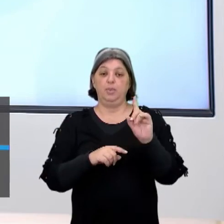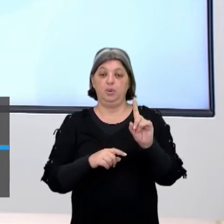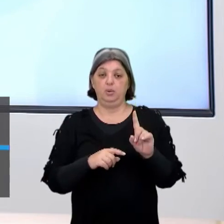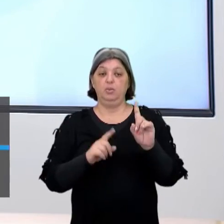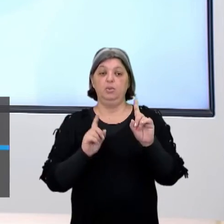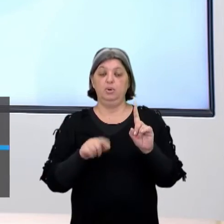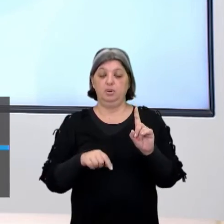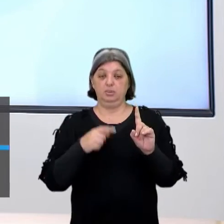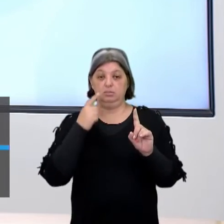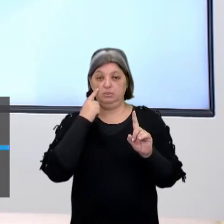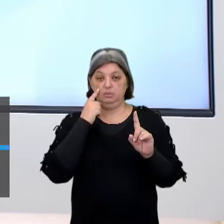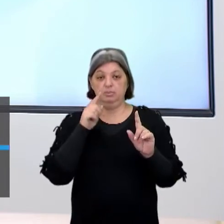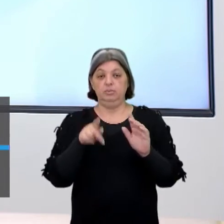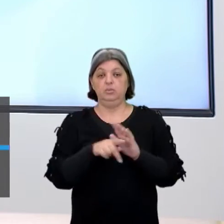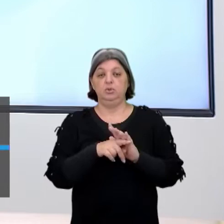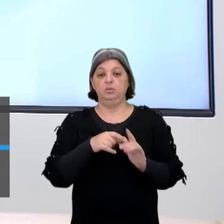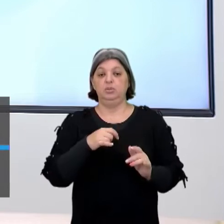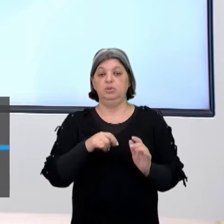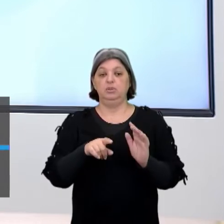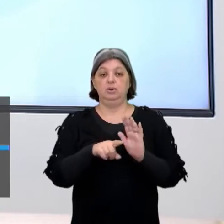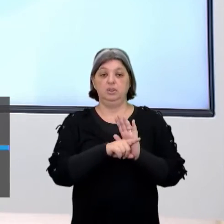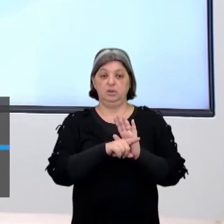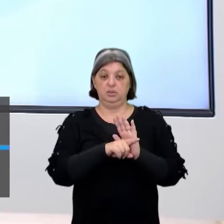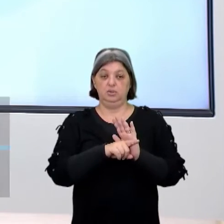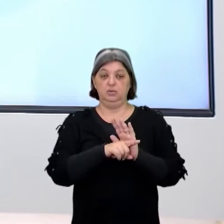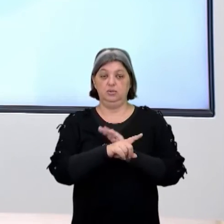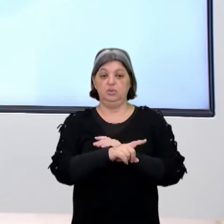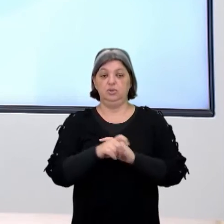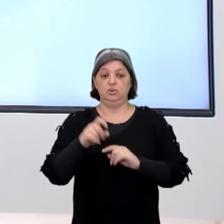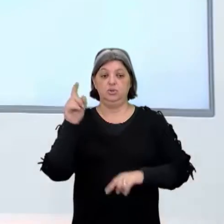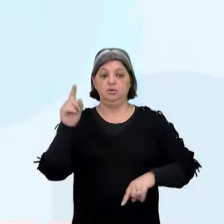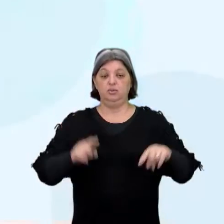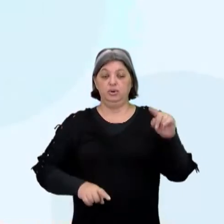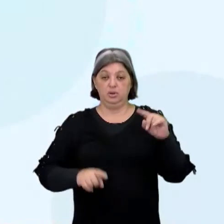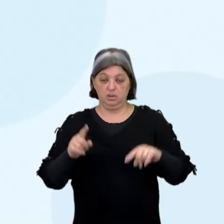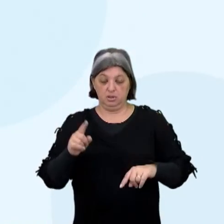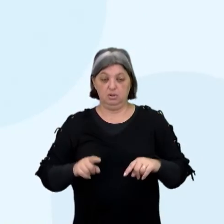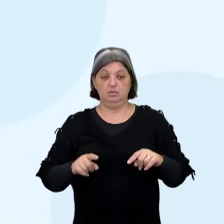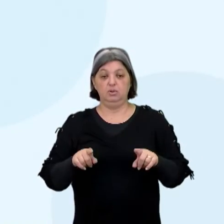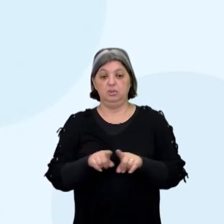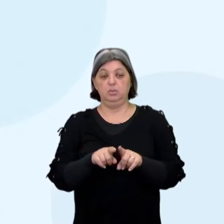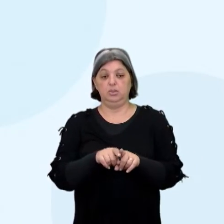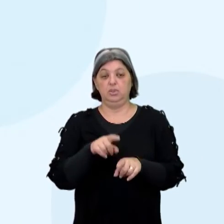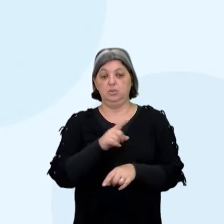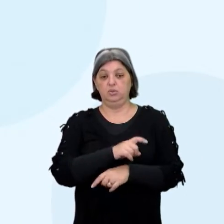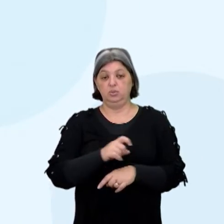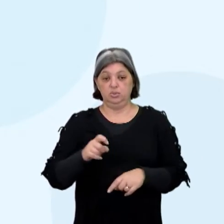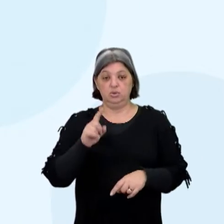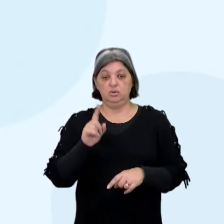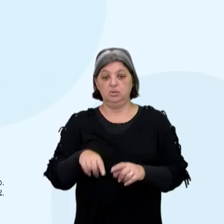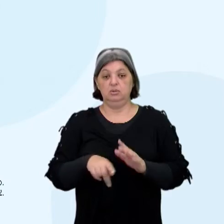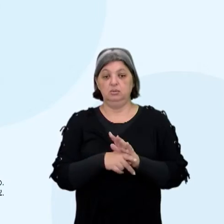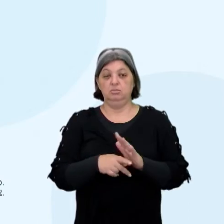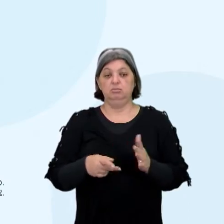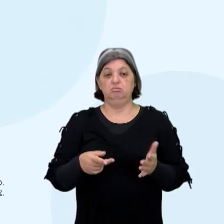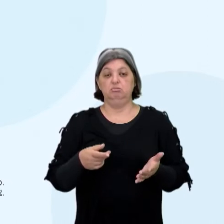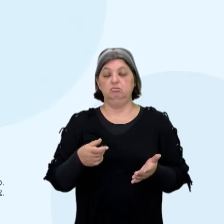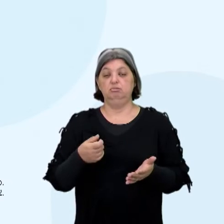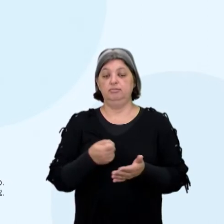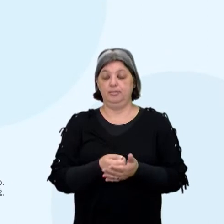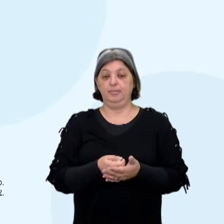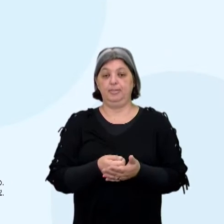reta vai ser negativa, tudo bem? X é a variável independente e o valor de Y está obrigatoriamente